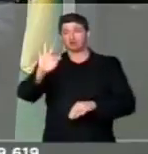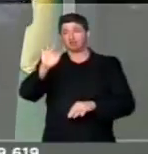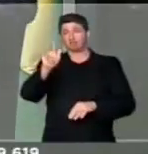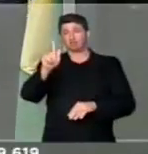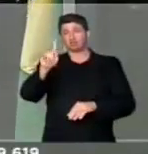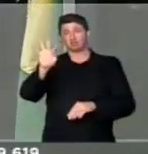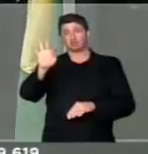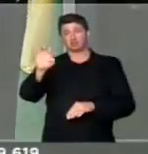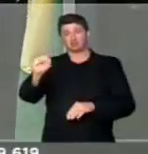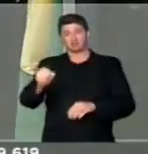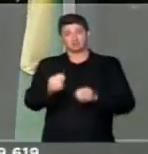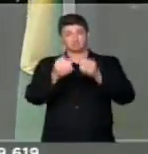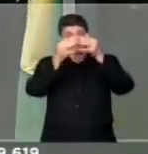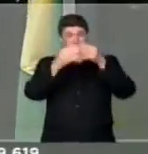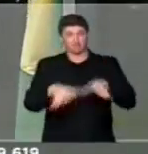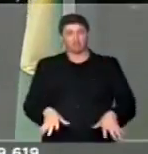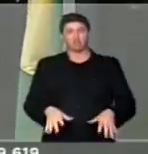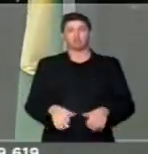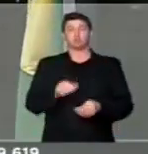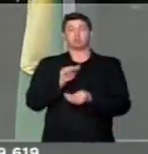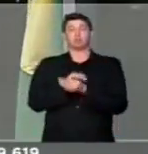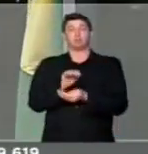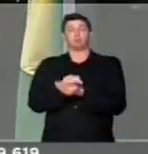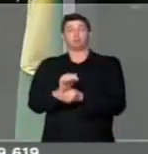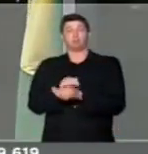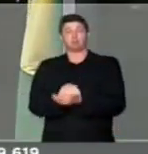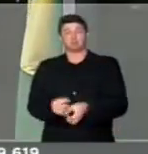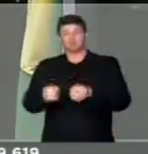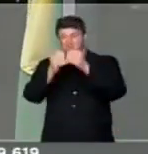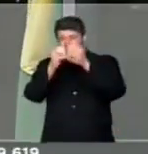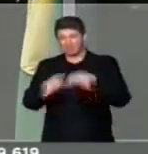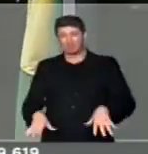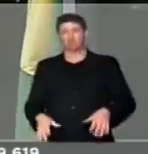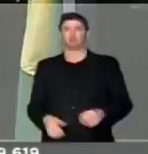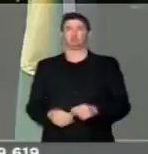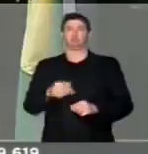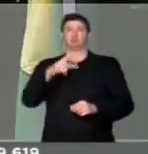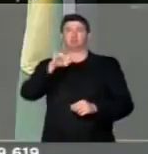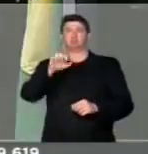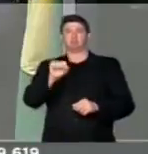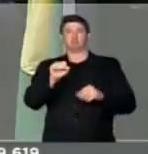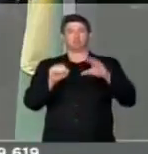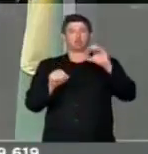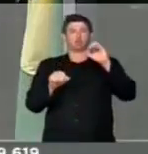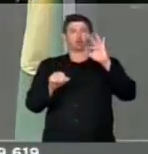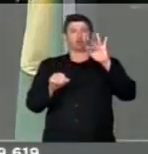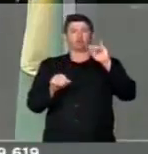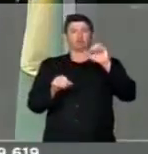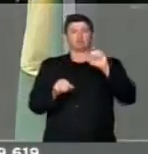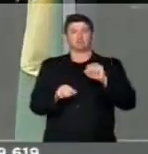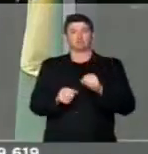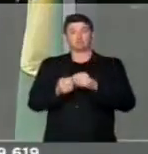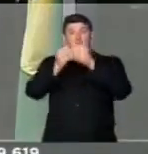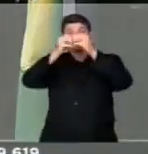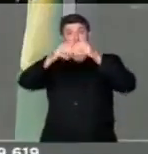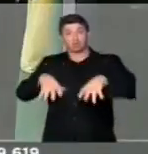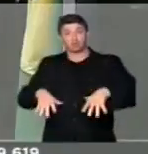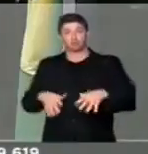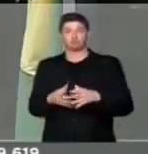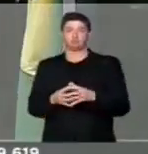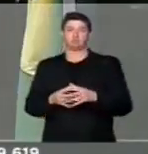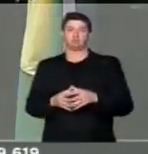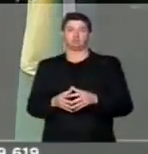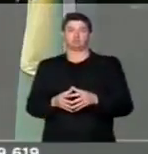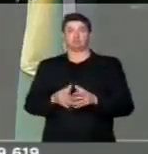garantia, prejuízo na caderneta de poupança, prejuízo no PIS/COFINS, prejuízo para os